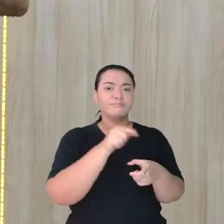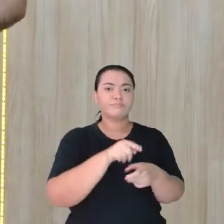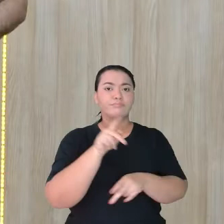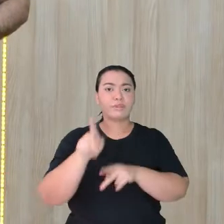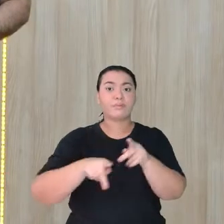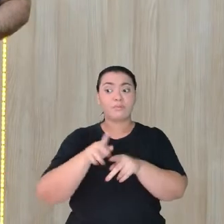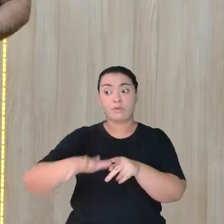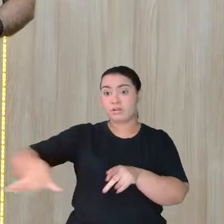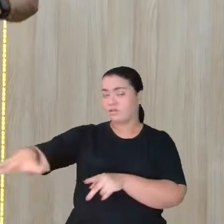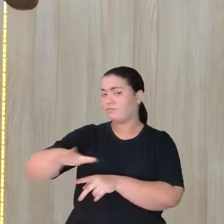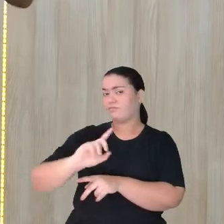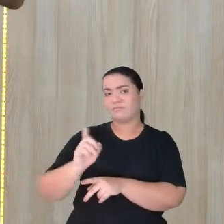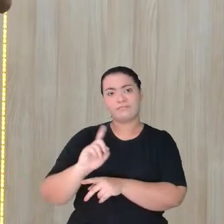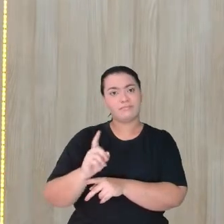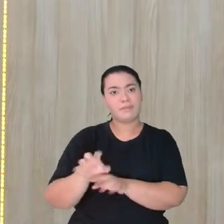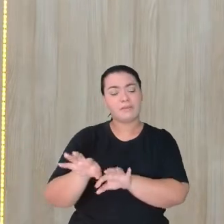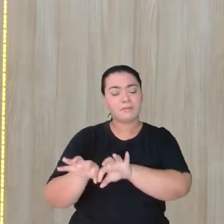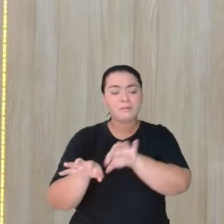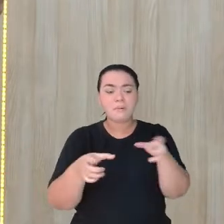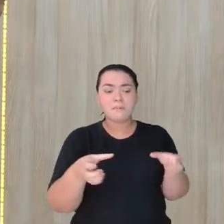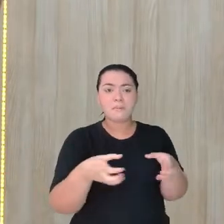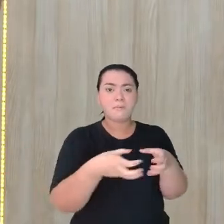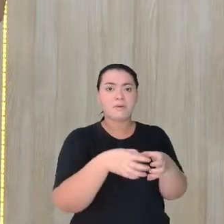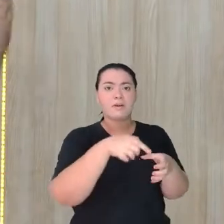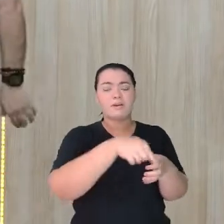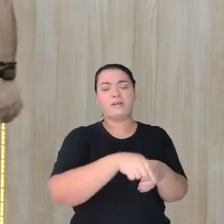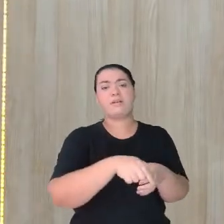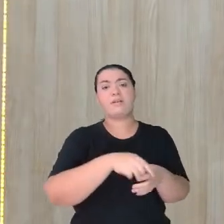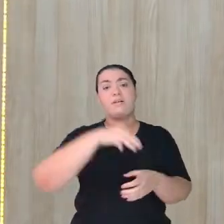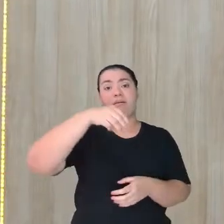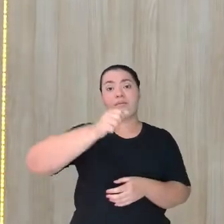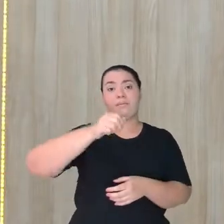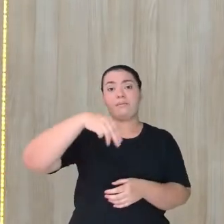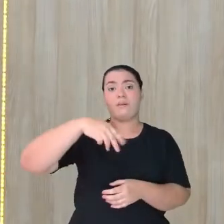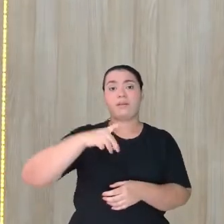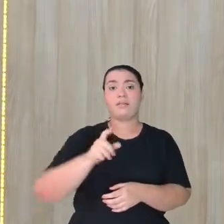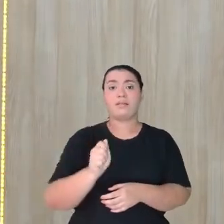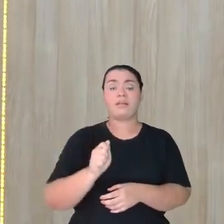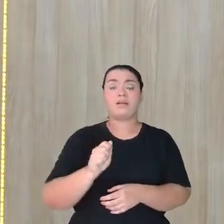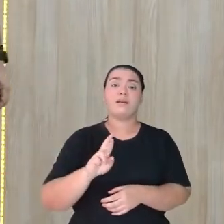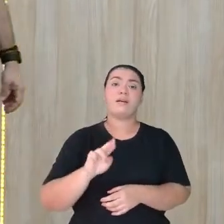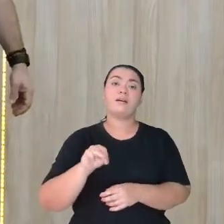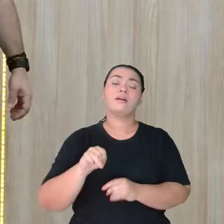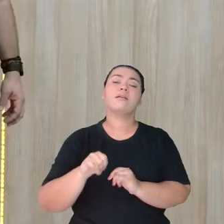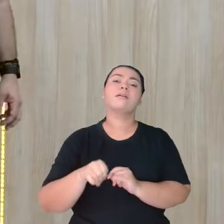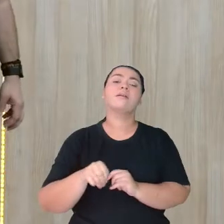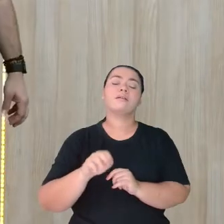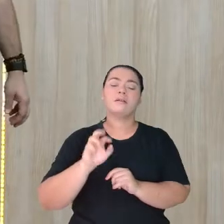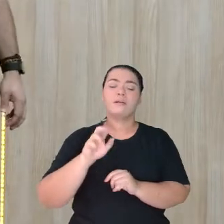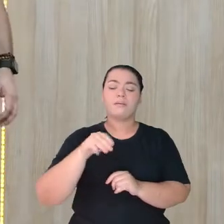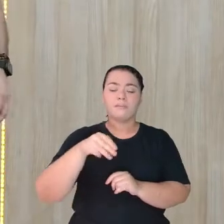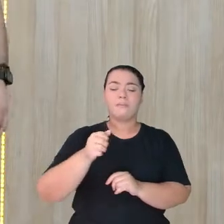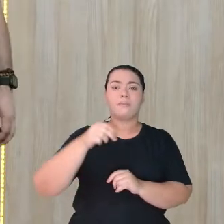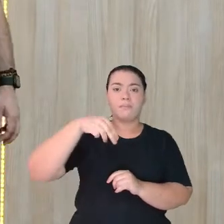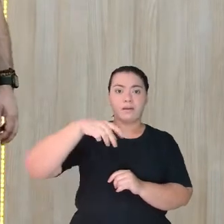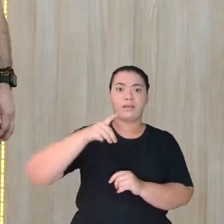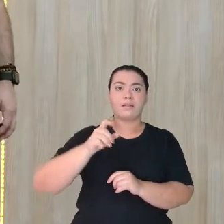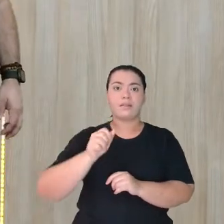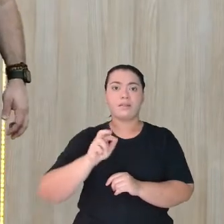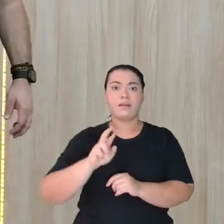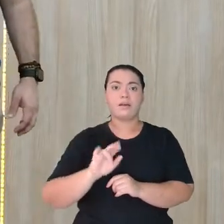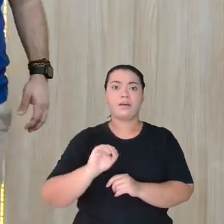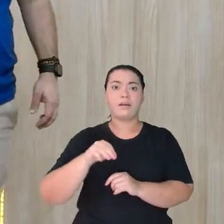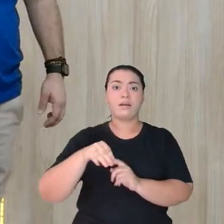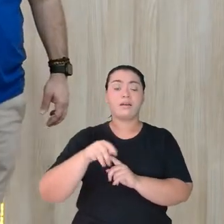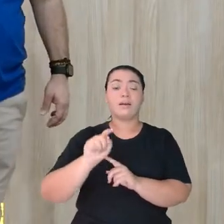da população. Porque no caso dos mandarins aqui, eles eram uma minoria ali